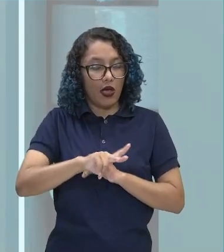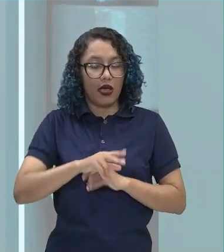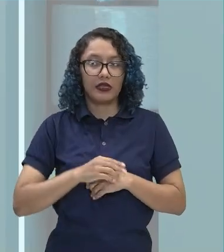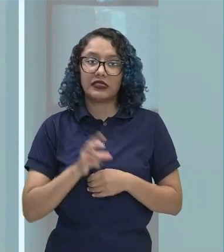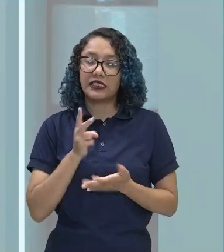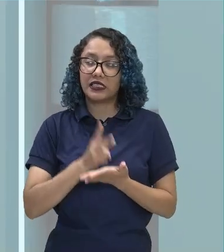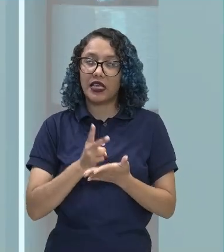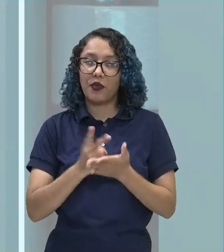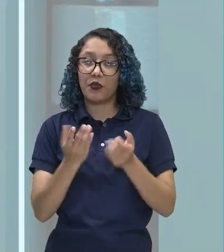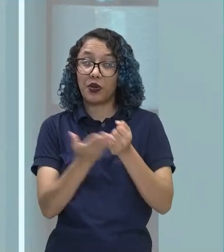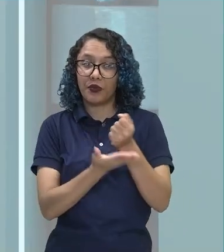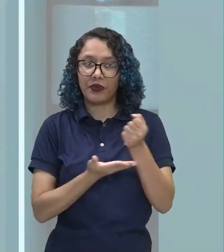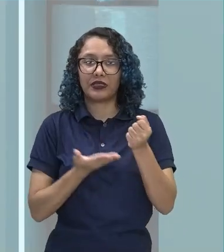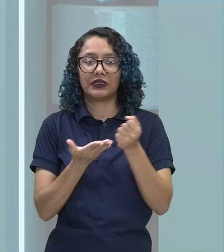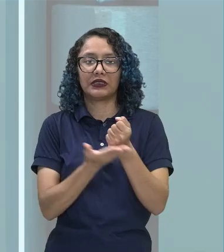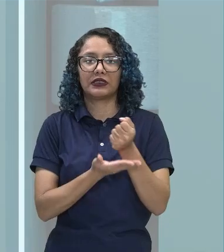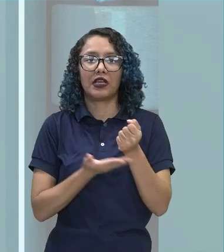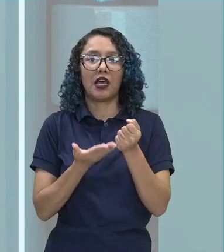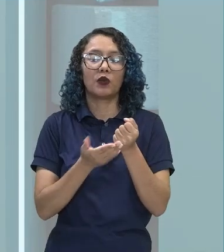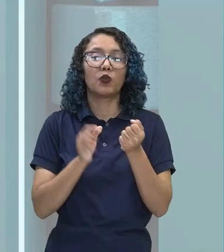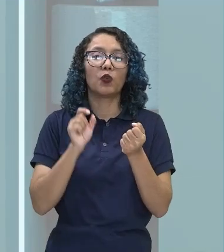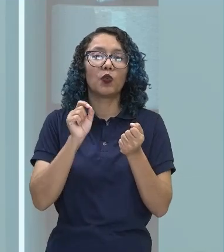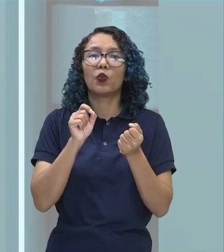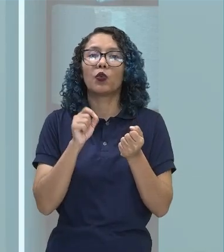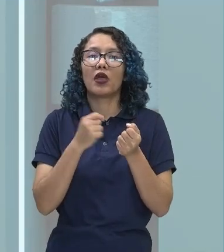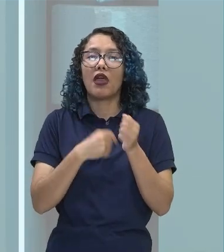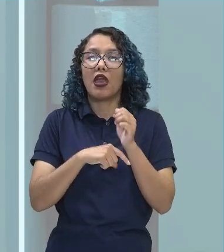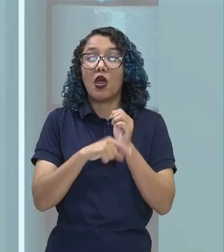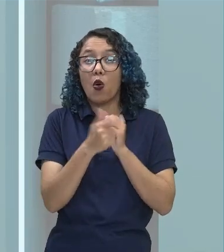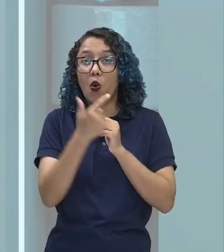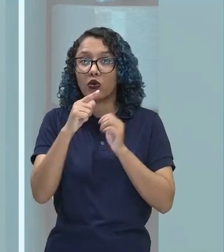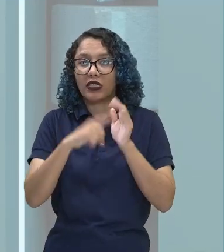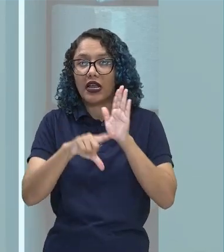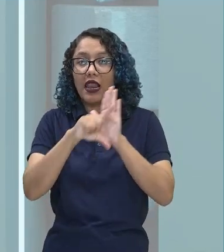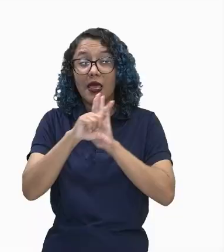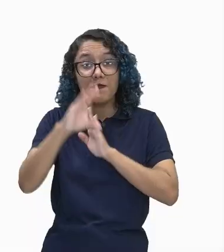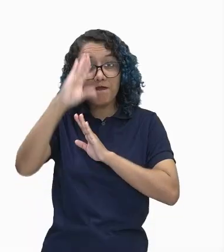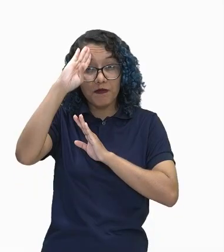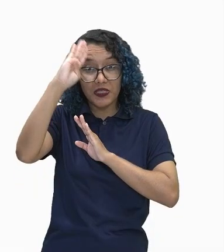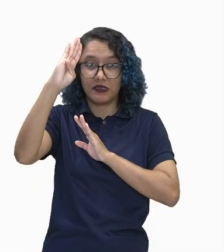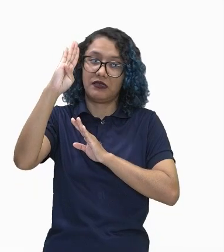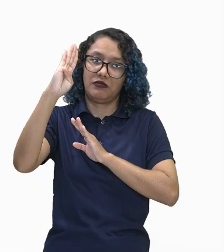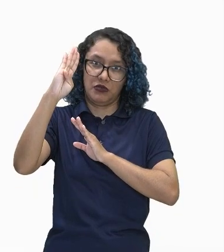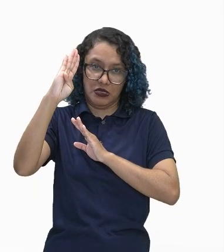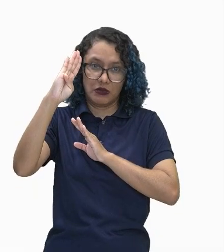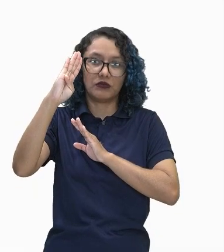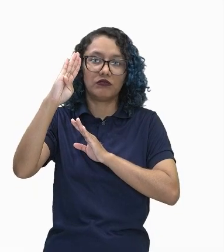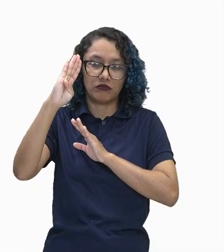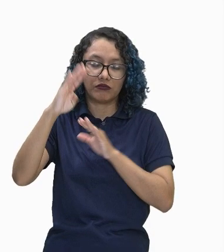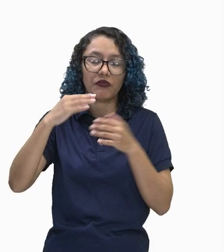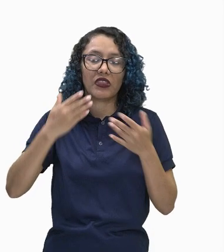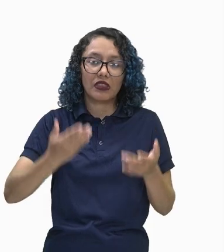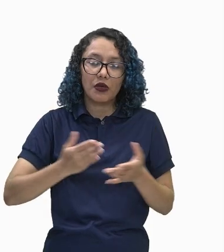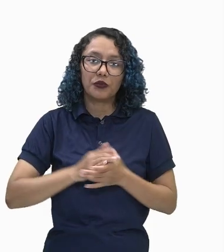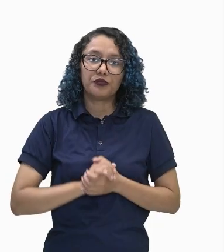sempre vai ser baseado em leis maiores. Então, o regimento escolar